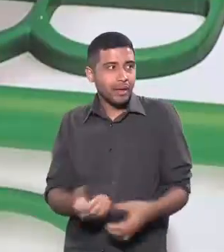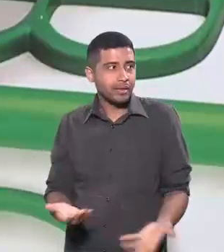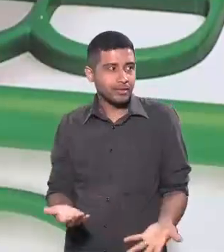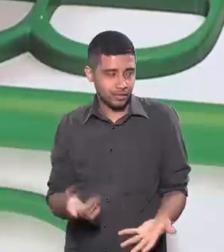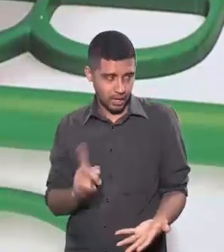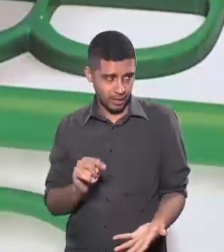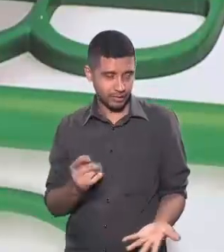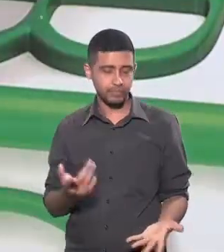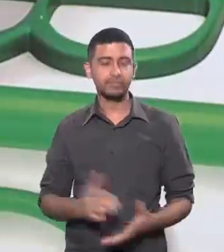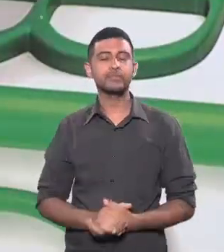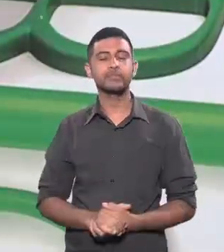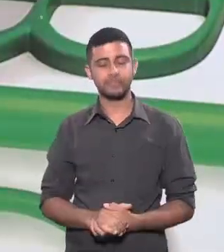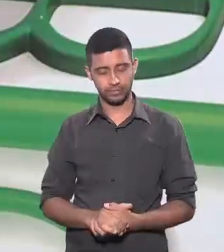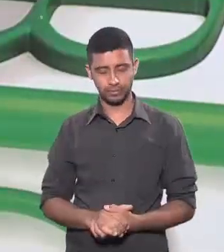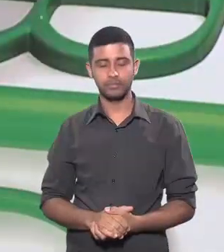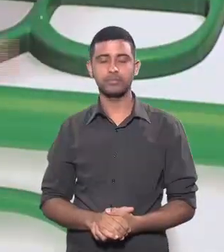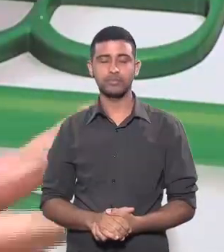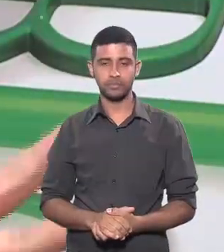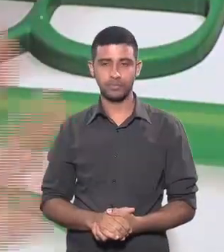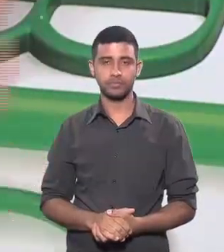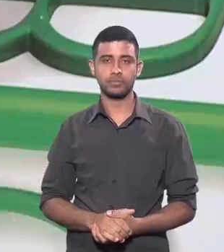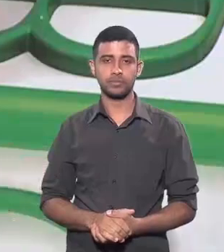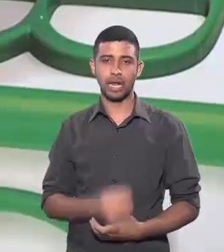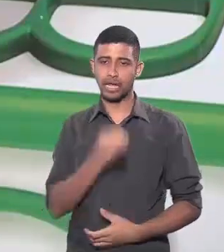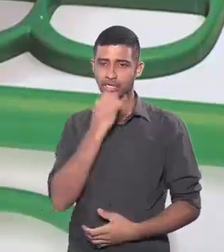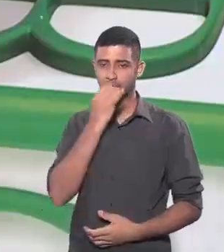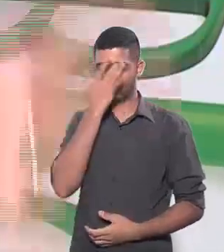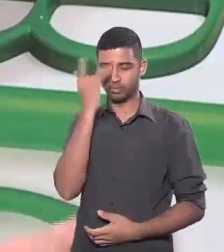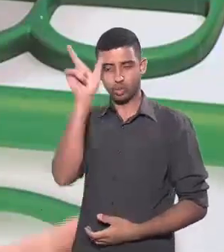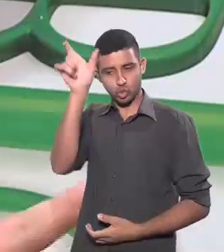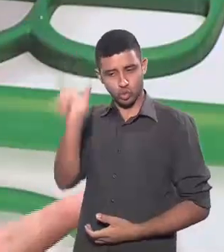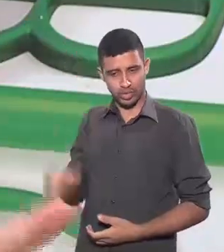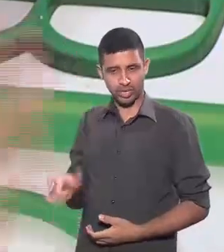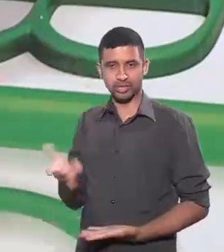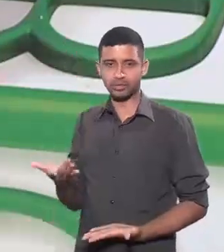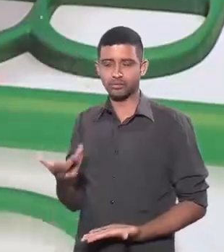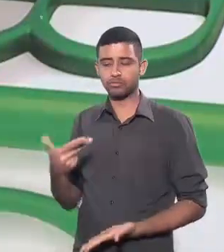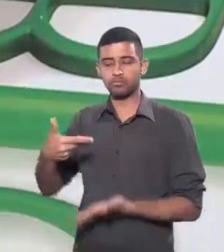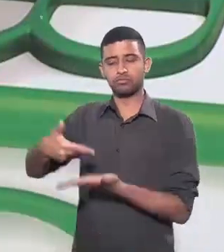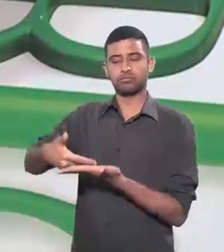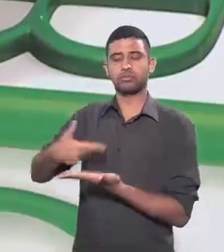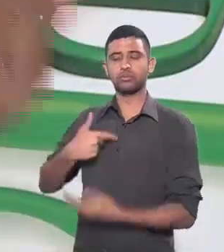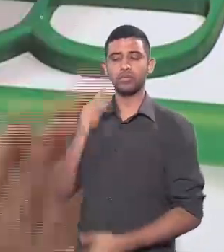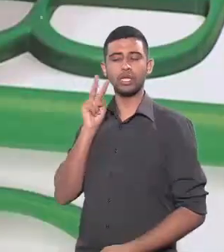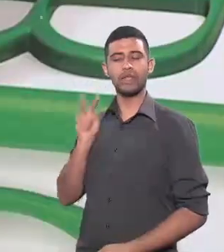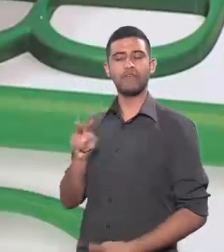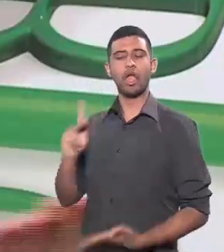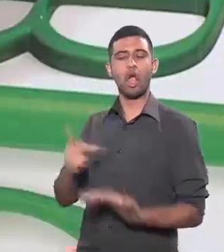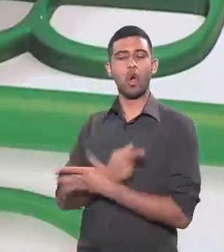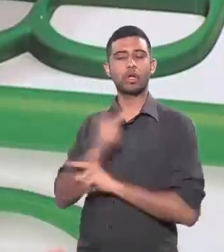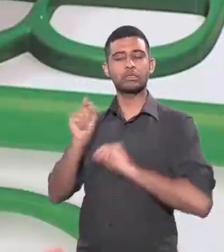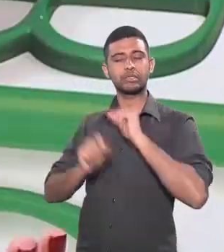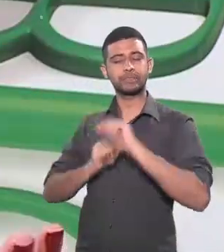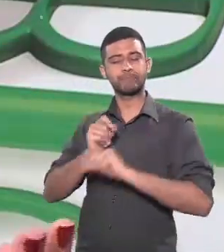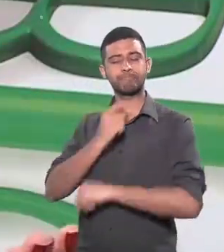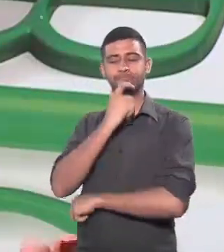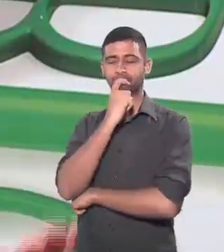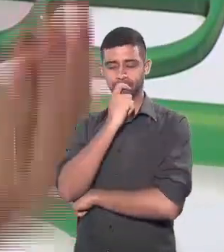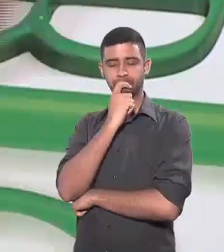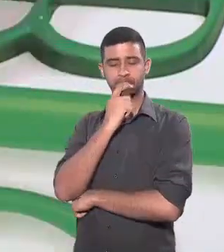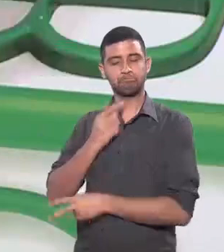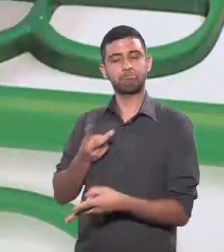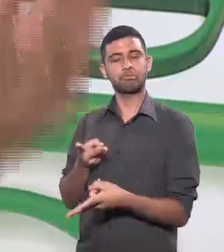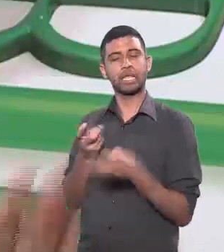respirando. Quando você vai analisar, né? Quando você tem um paciente, você tem que primeiro ver o que está acontecendo,